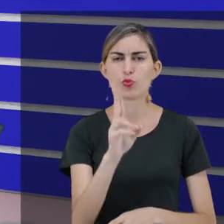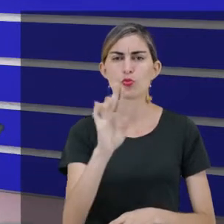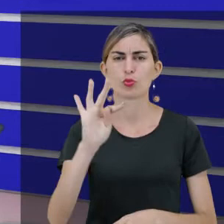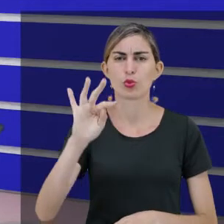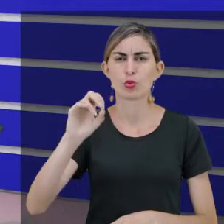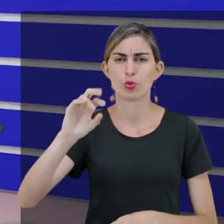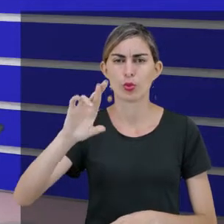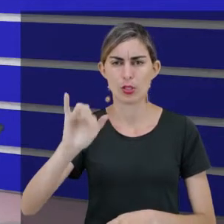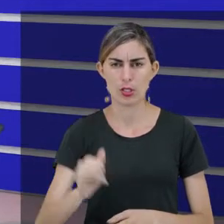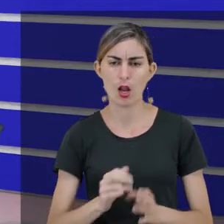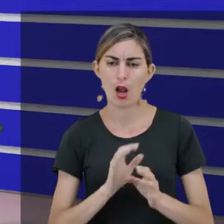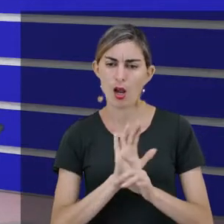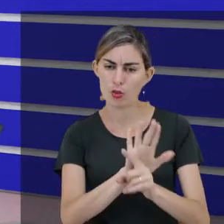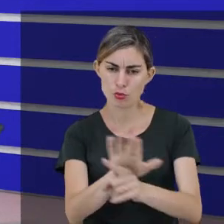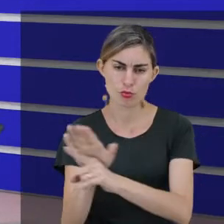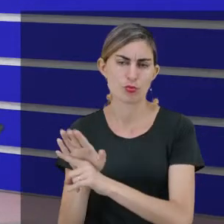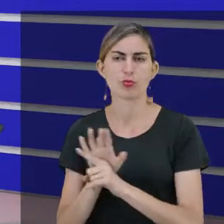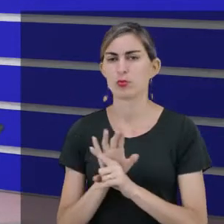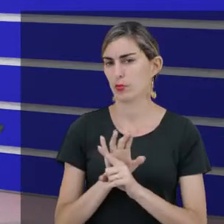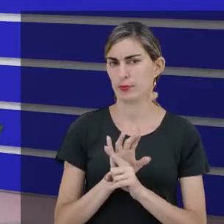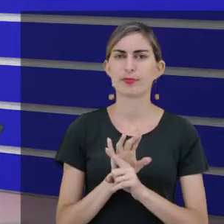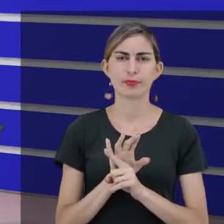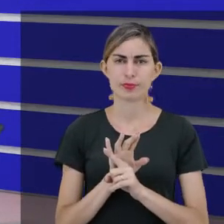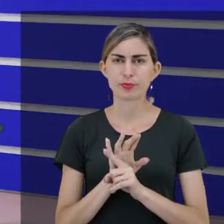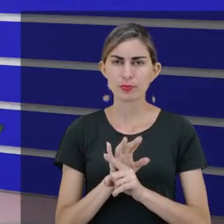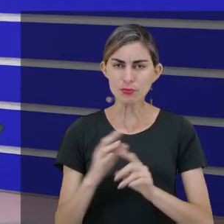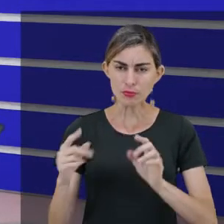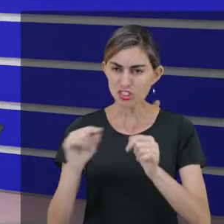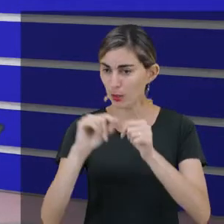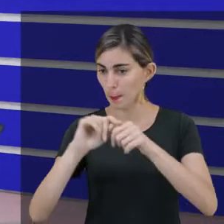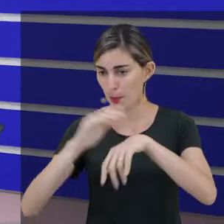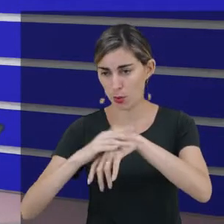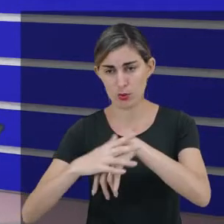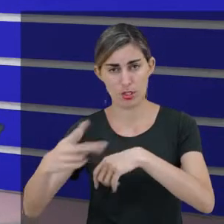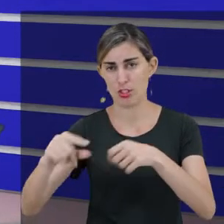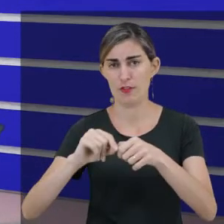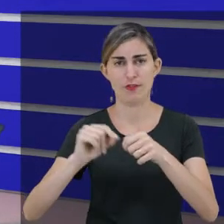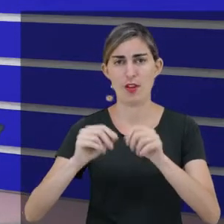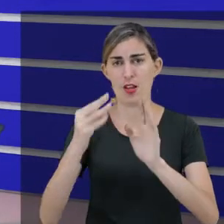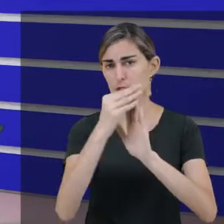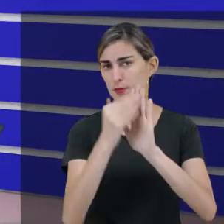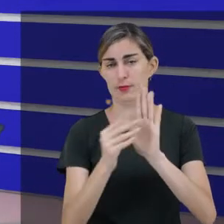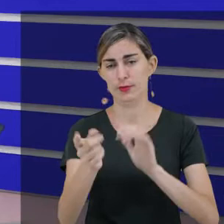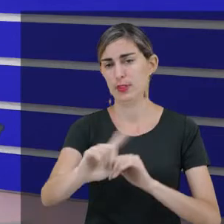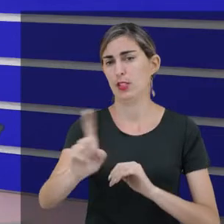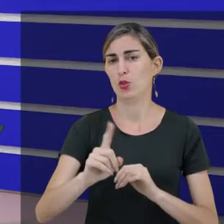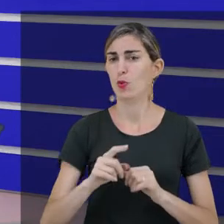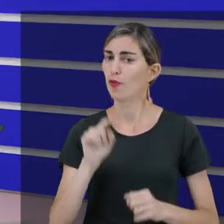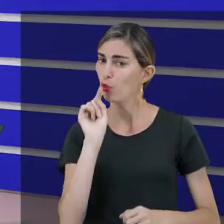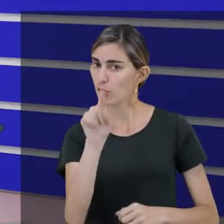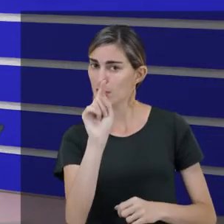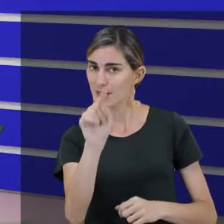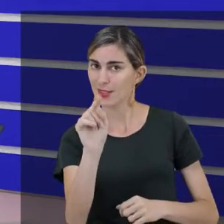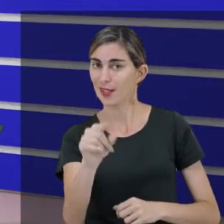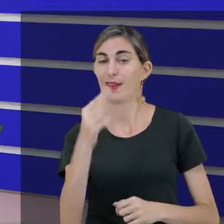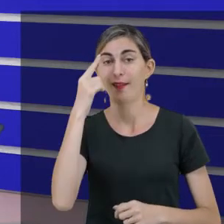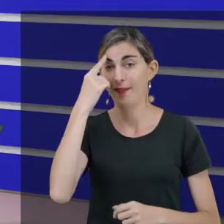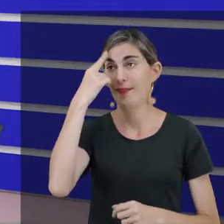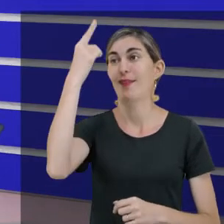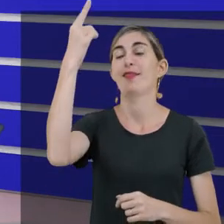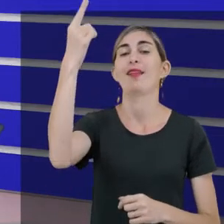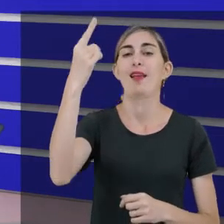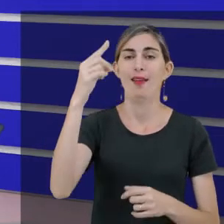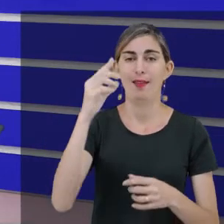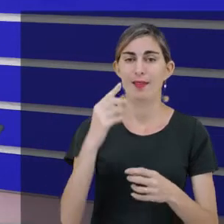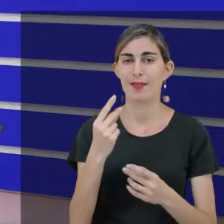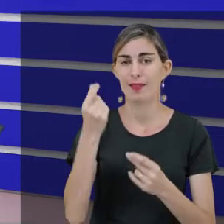eles auxiliam. Eu digo que o consultor ele não é o implementador, ele não é o agente. O agente pode ser você que leva essa ideia para a sua